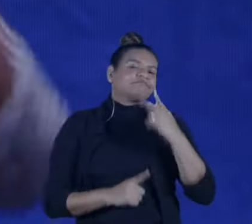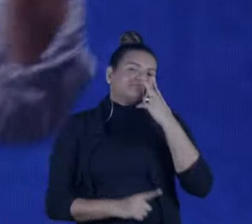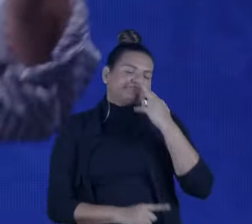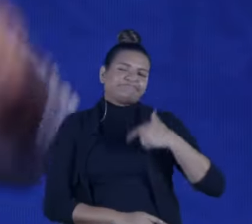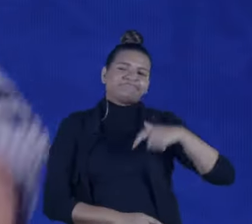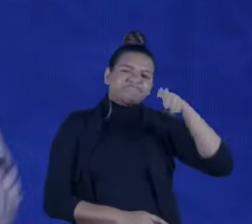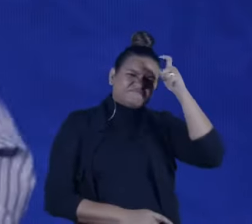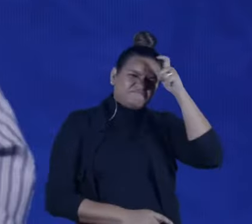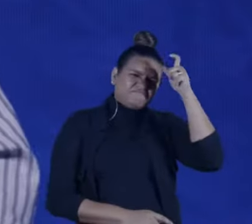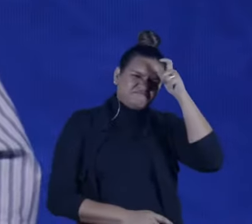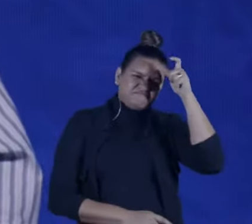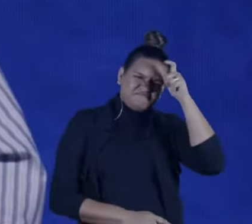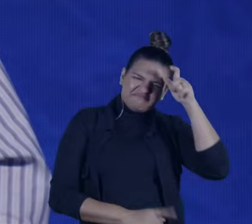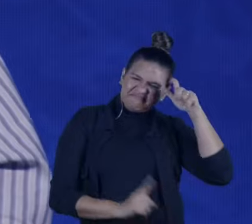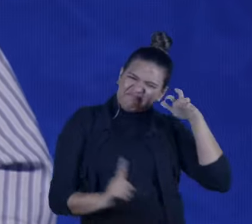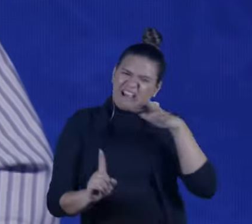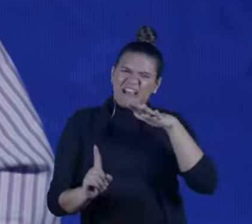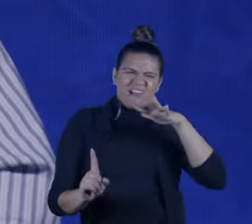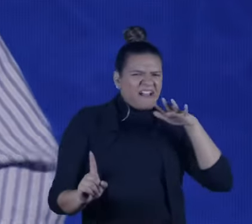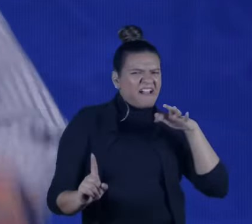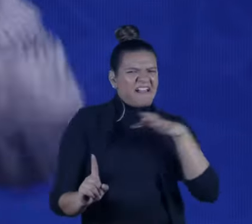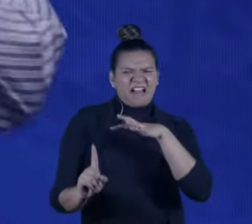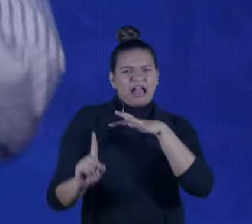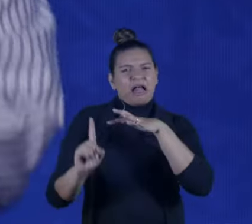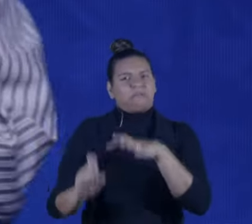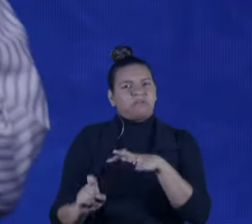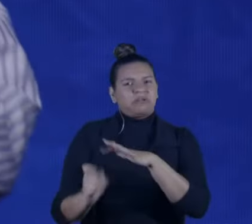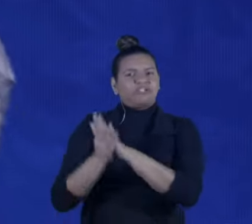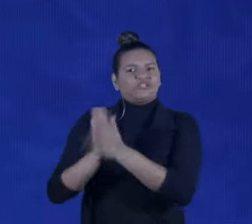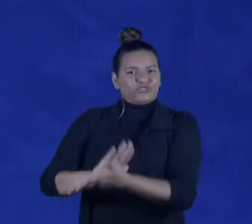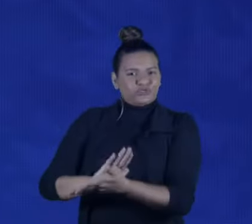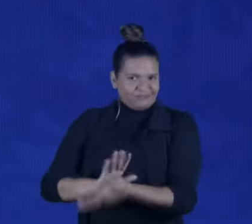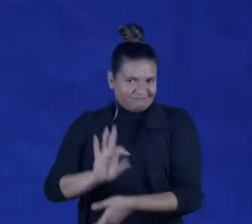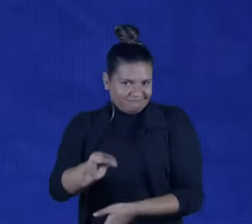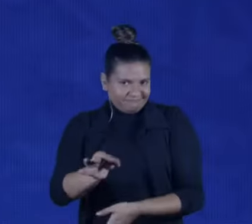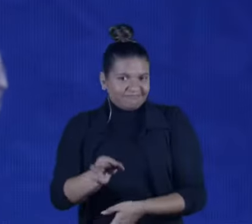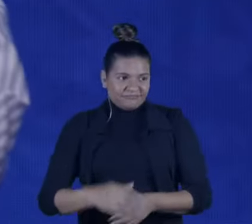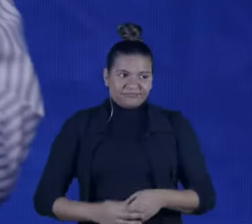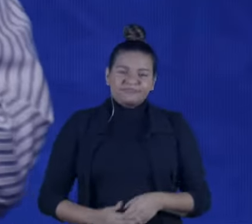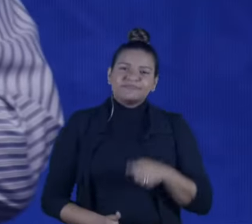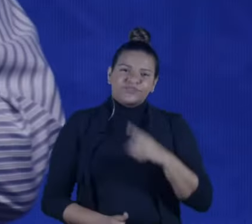Satanás destrua essa pessoa. Vocês sabem que